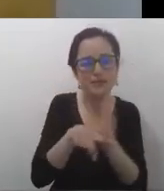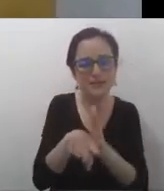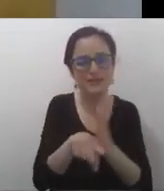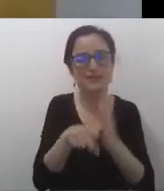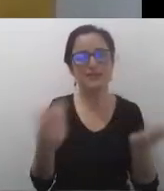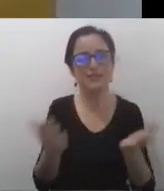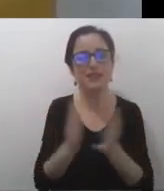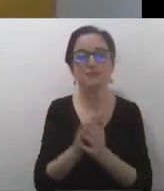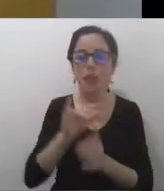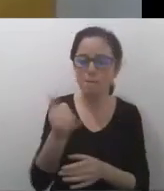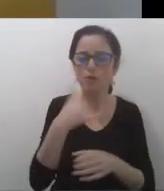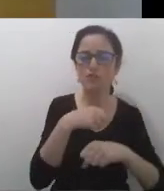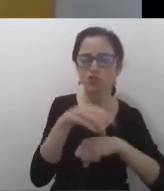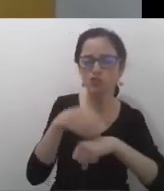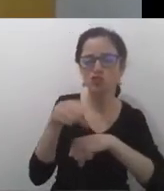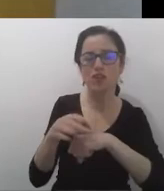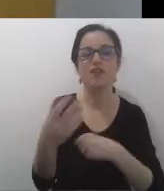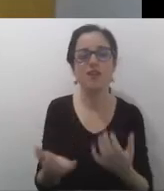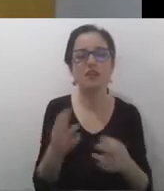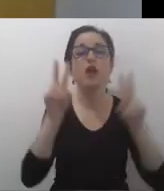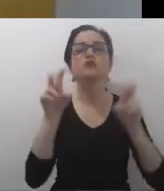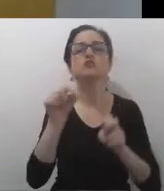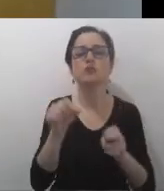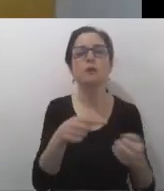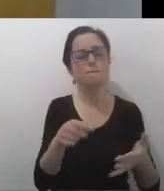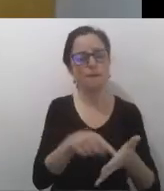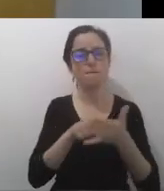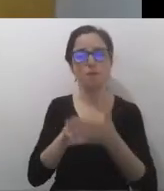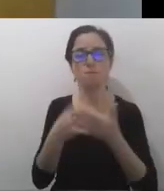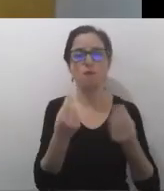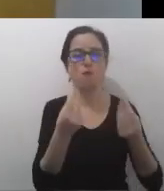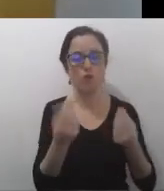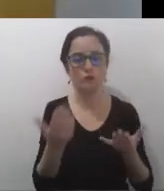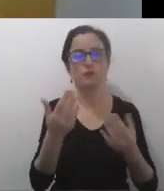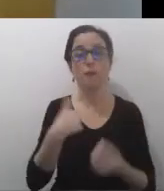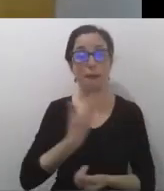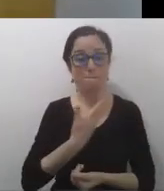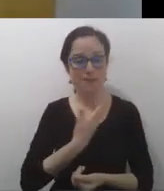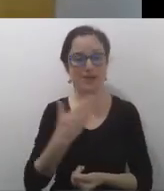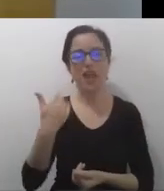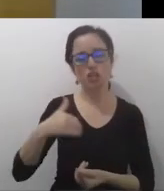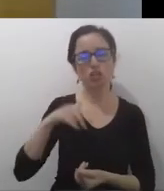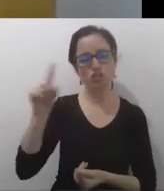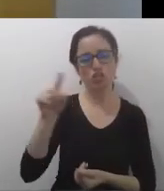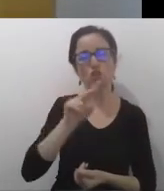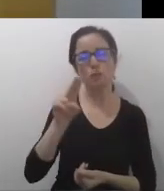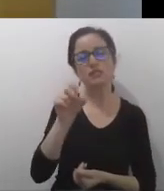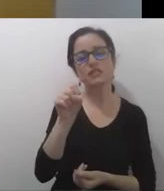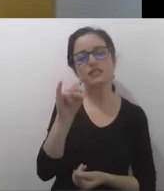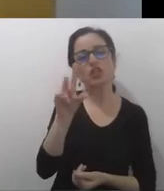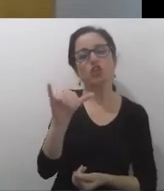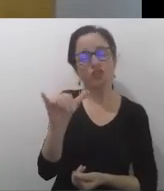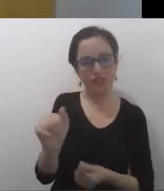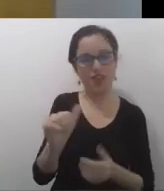pesquisa, eu acho que já aproveita e fica. Uma das questões que quem me apontou foi minha colega argentina